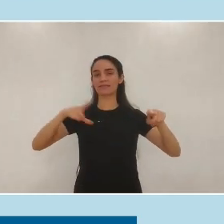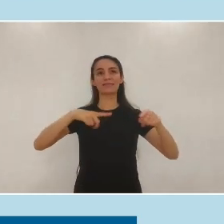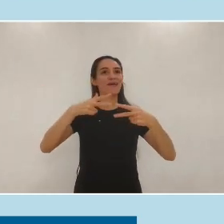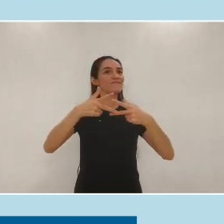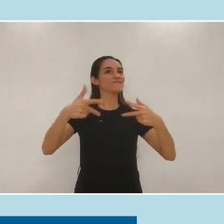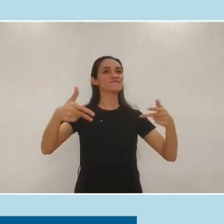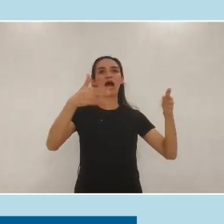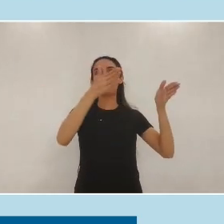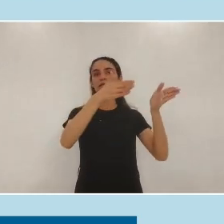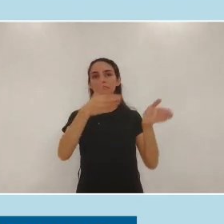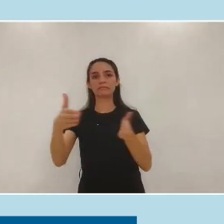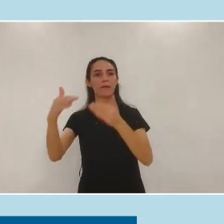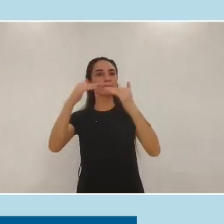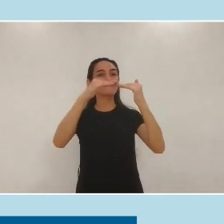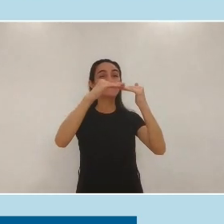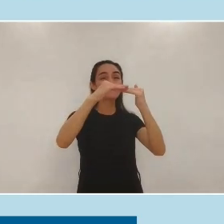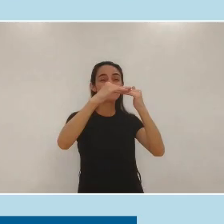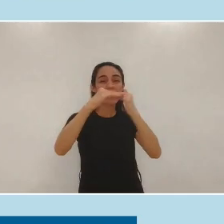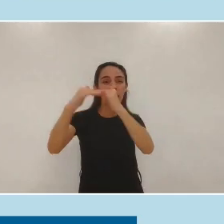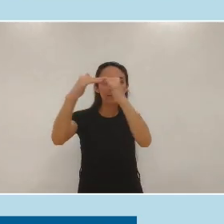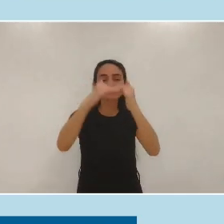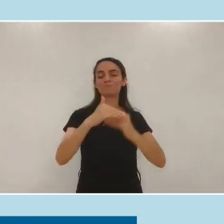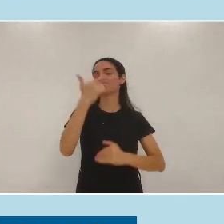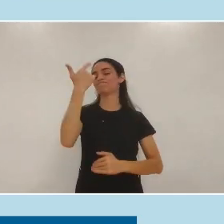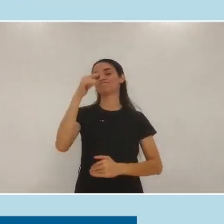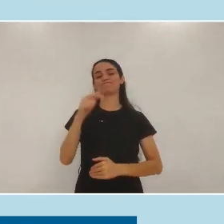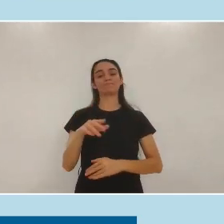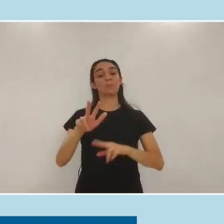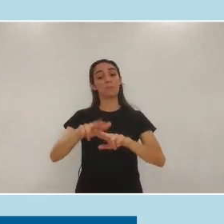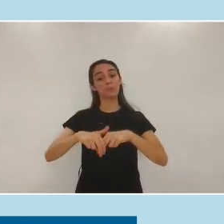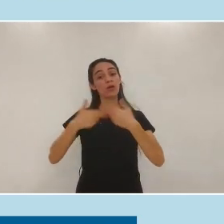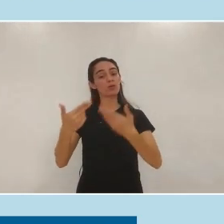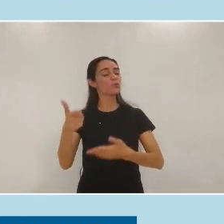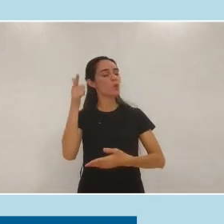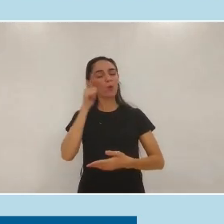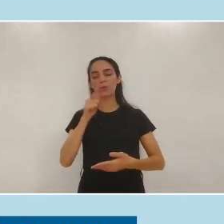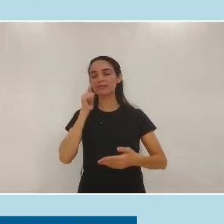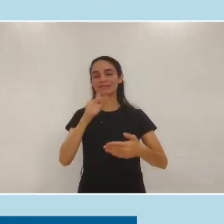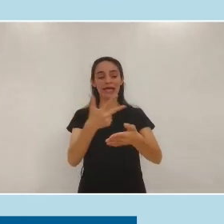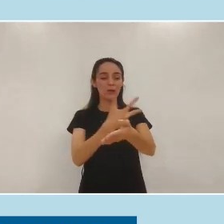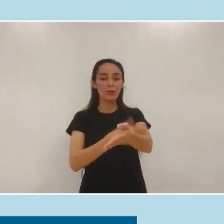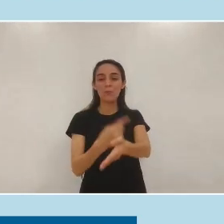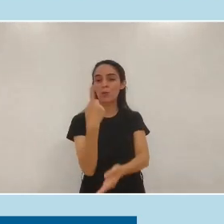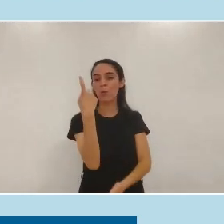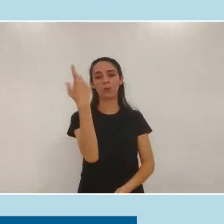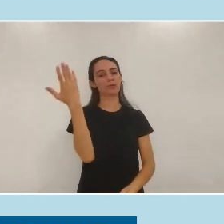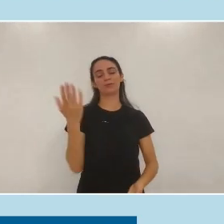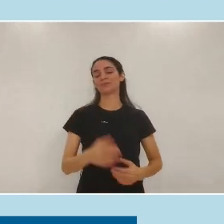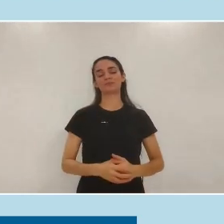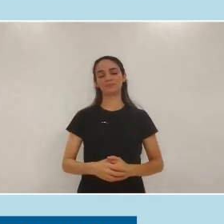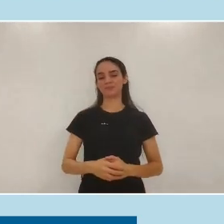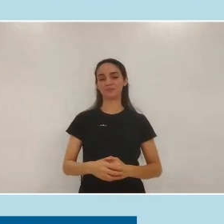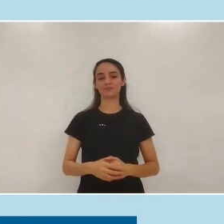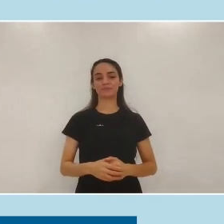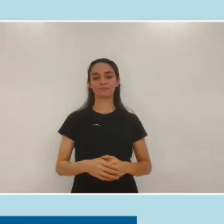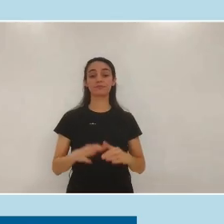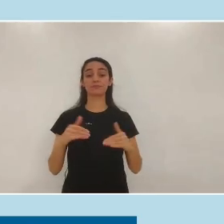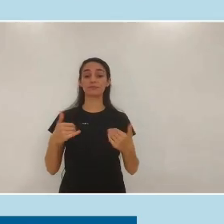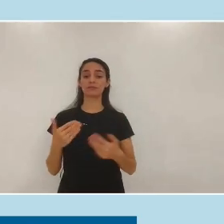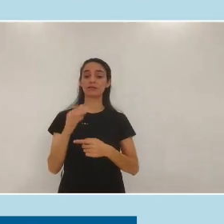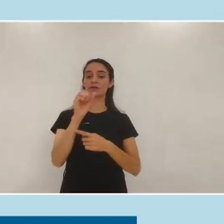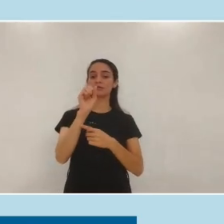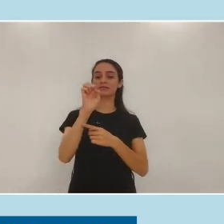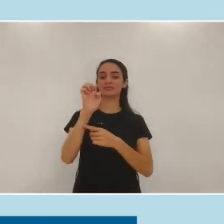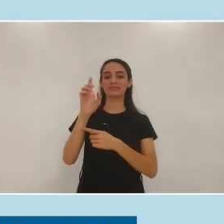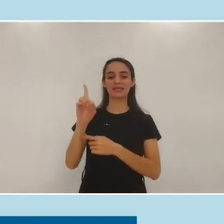a gente não consegue até hoje fazer os exames genéticos. A SED, ela não é